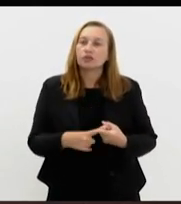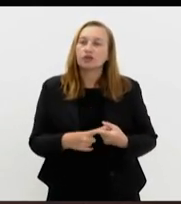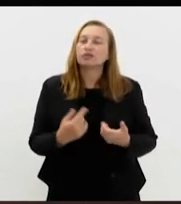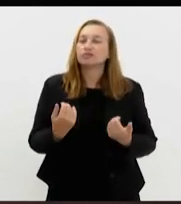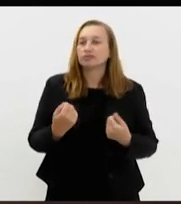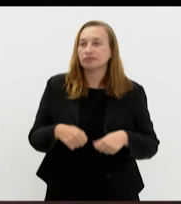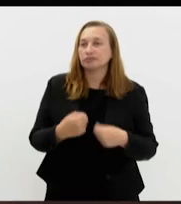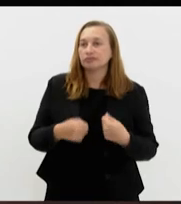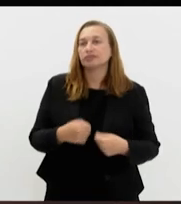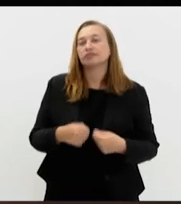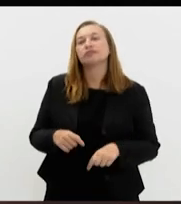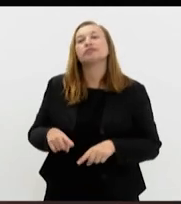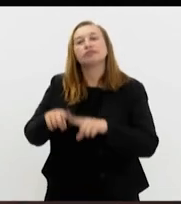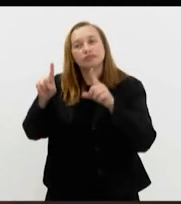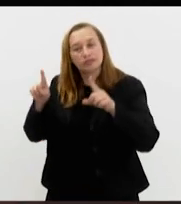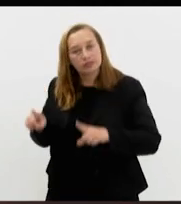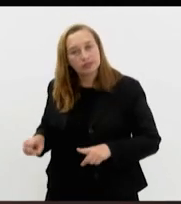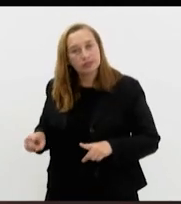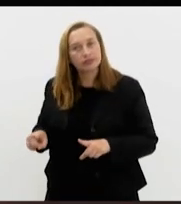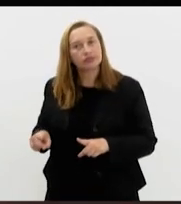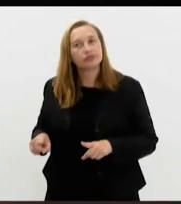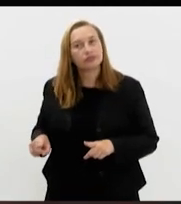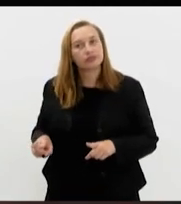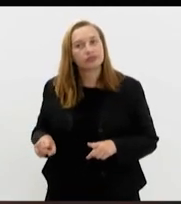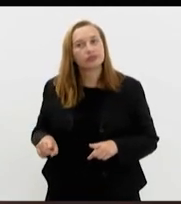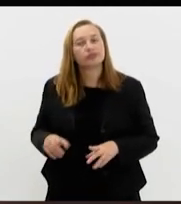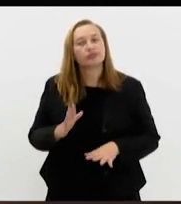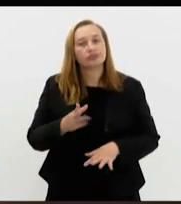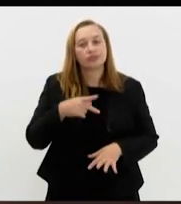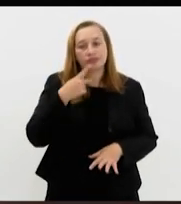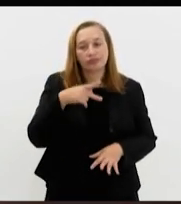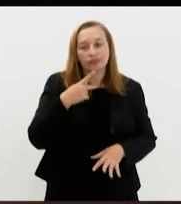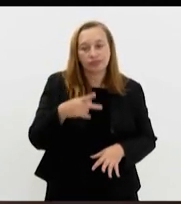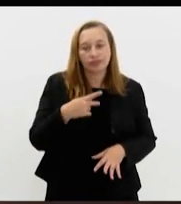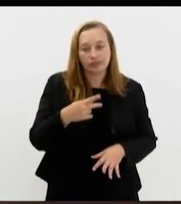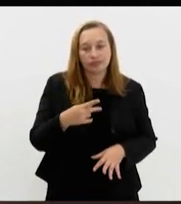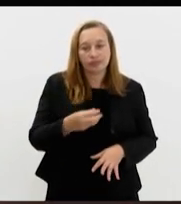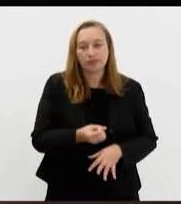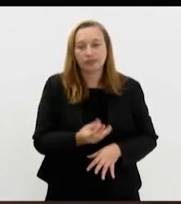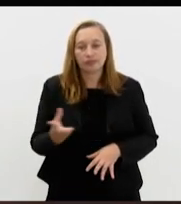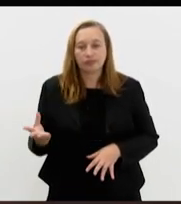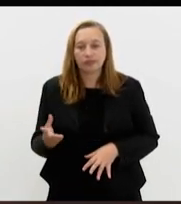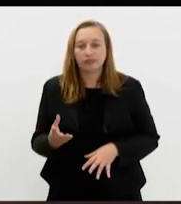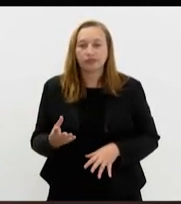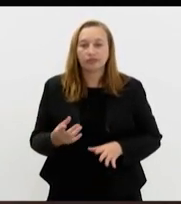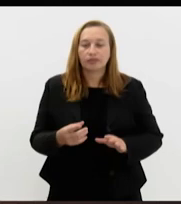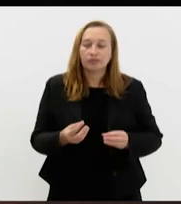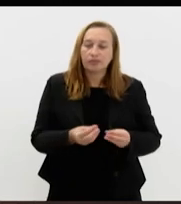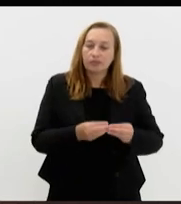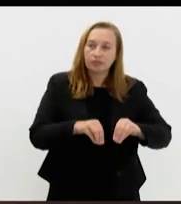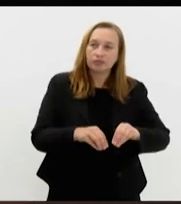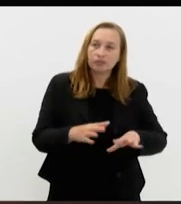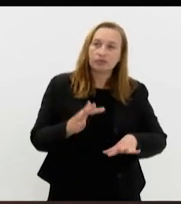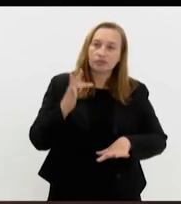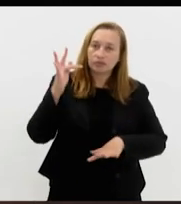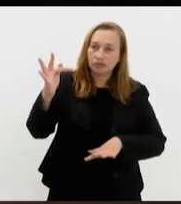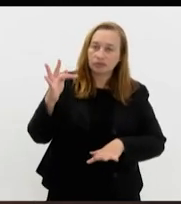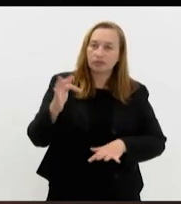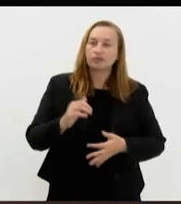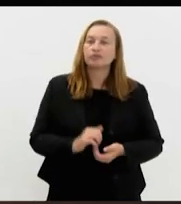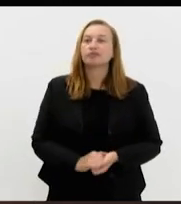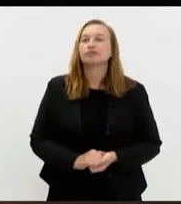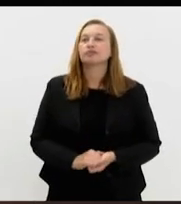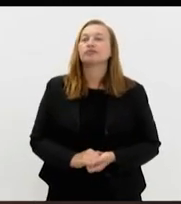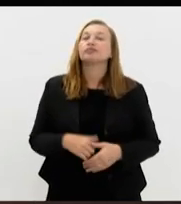de servidores, e a gente dispôs aqui dos números, vai impactar na prestação de serviço jurisdicional. Então, que